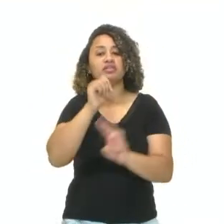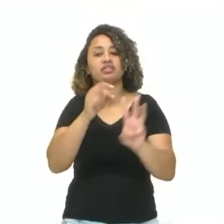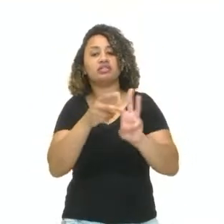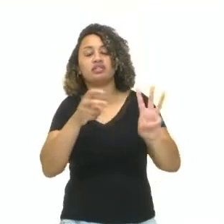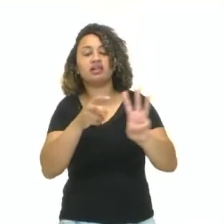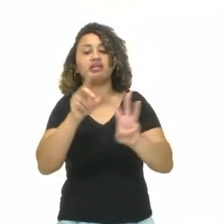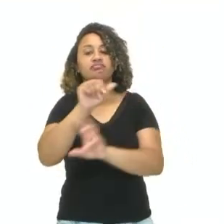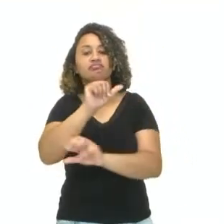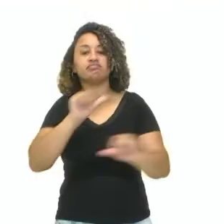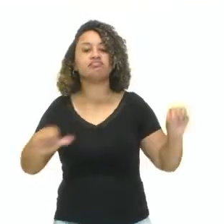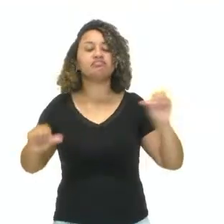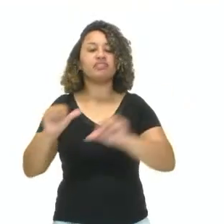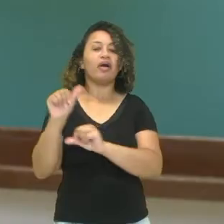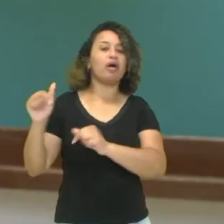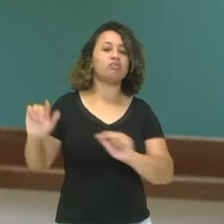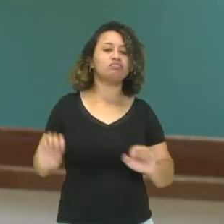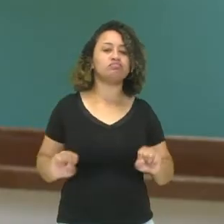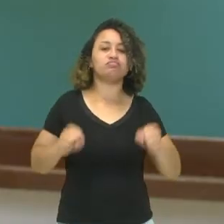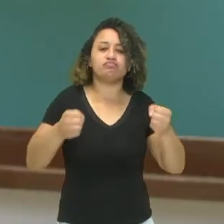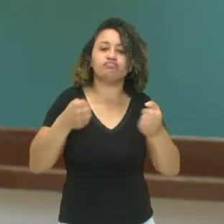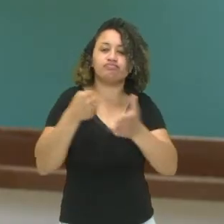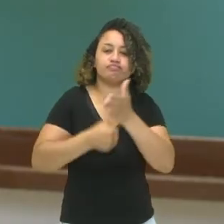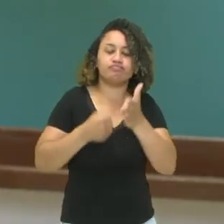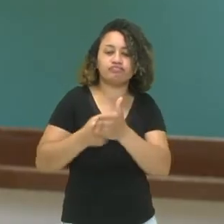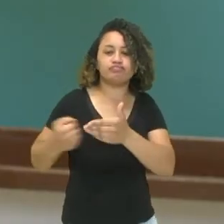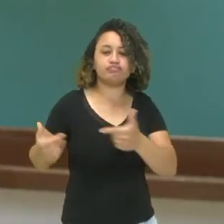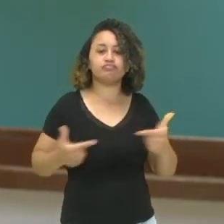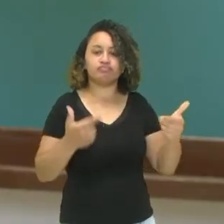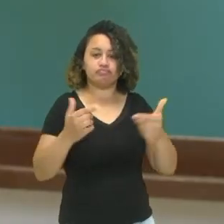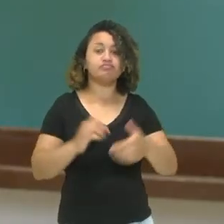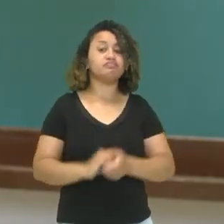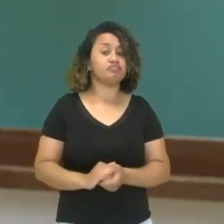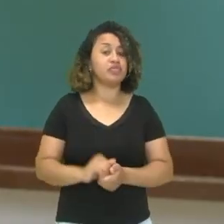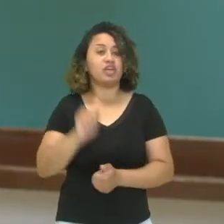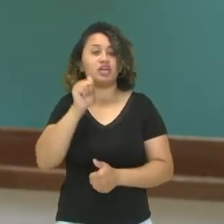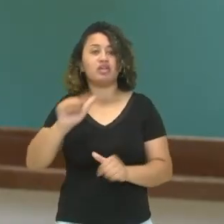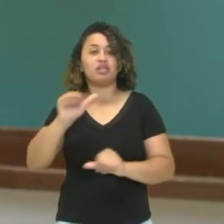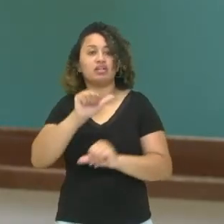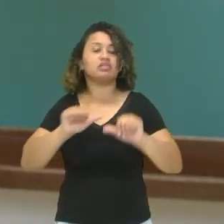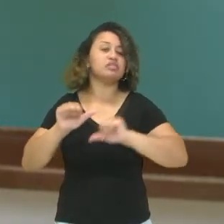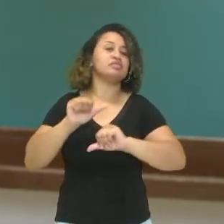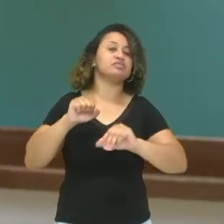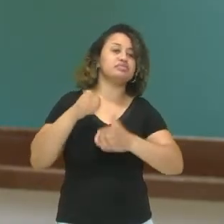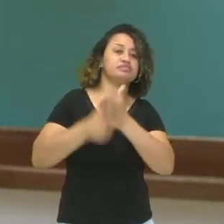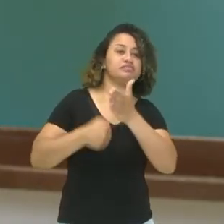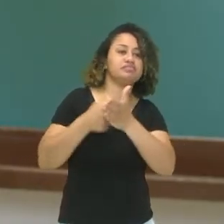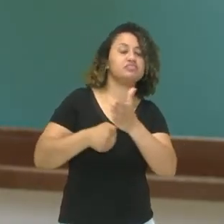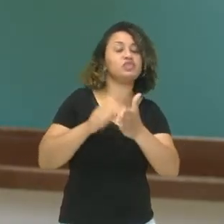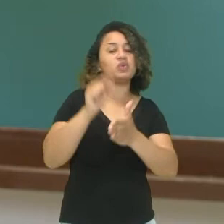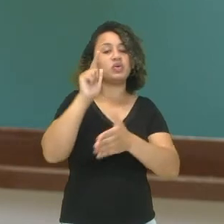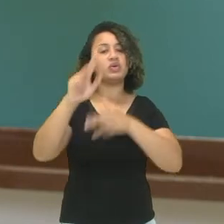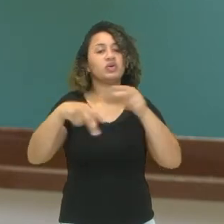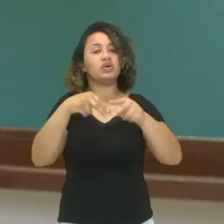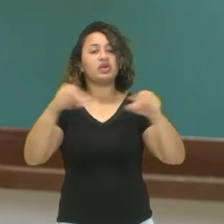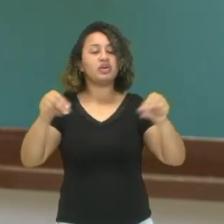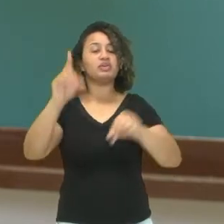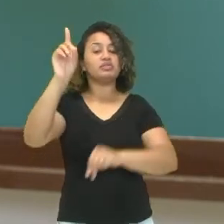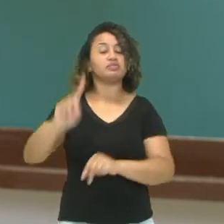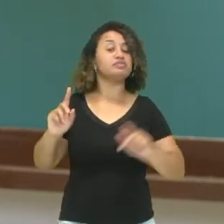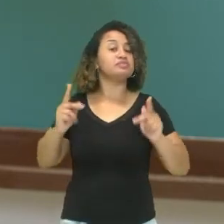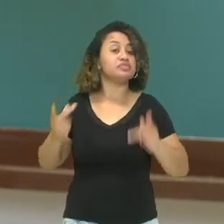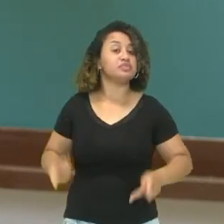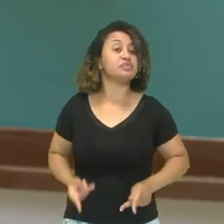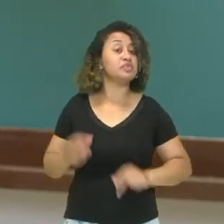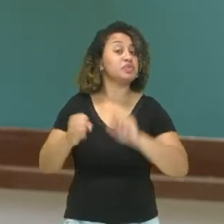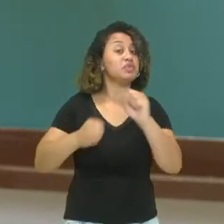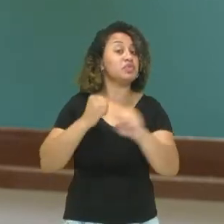transforma em guerreira. Nessa cultura, as mulheres se transformam em guerreiras. Mapulu recebeu o Prêmio dos Direitos Humanos de